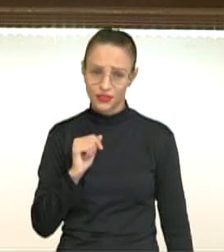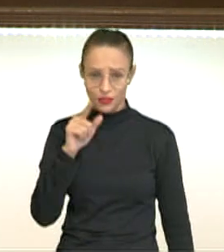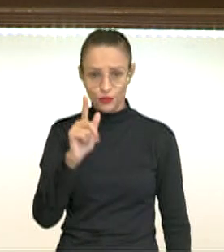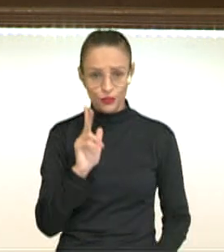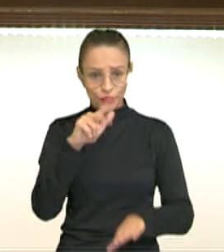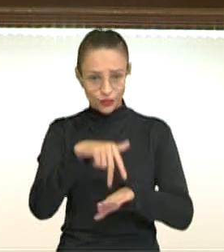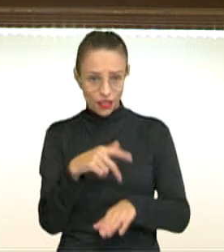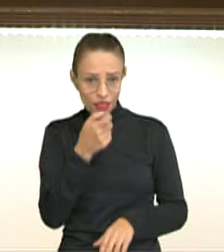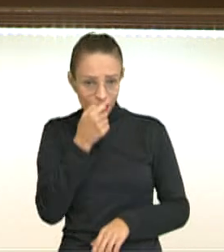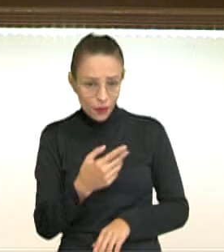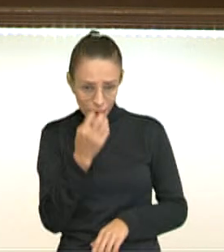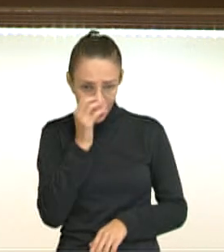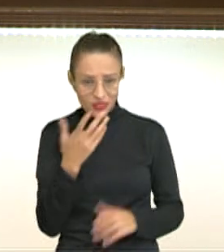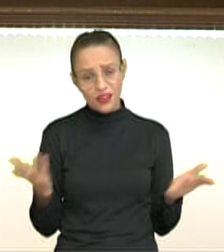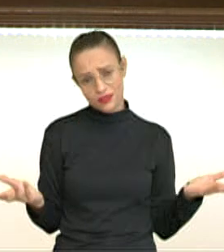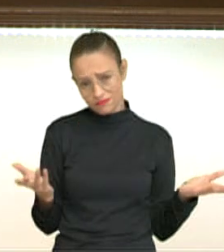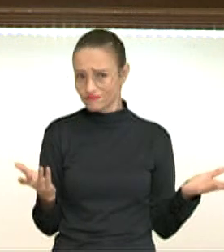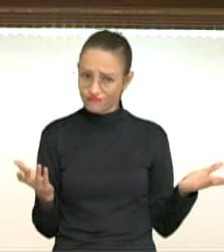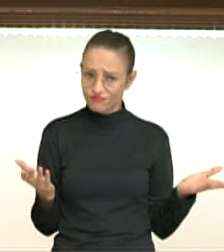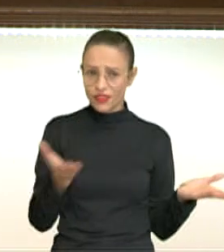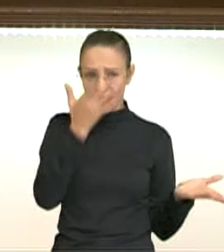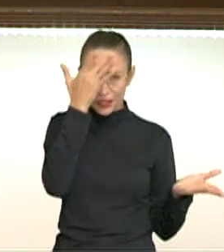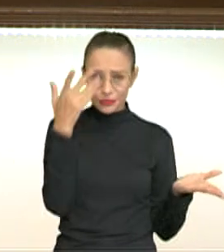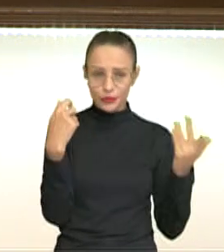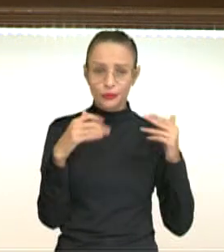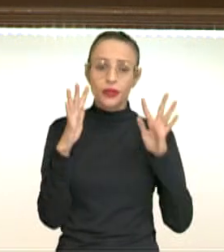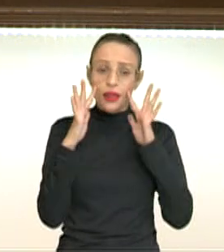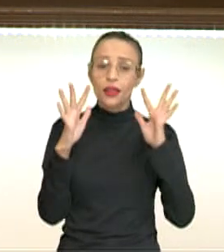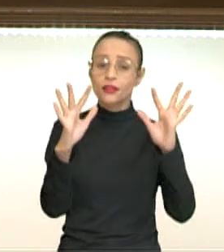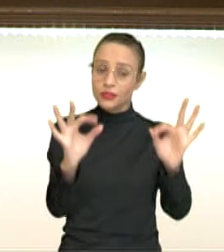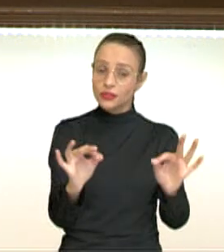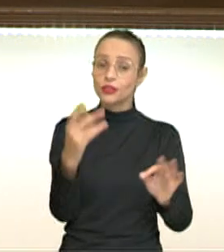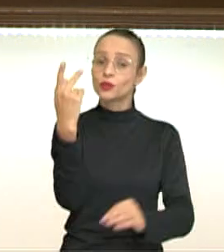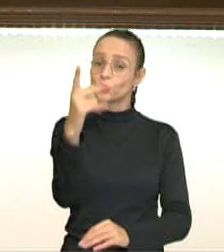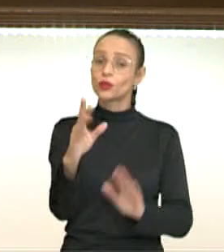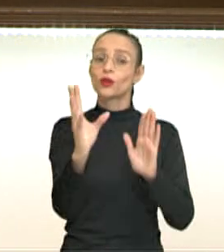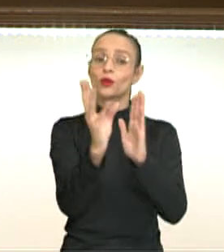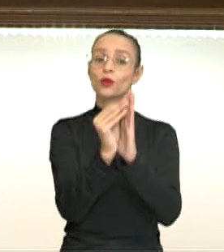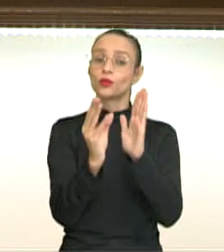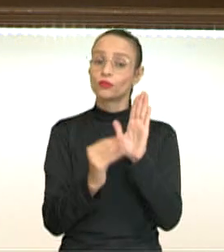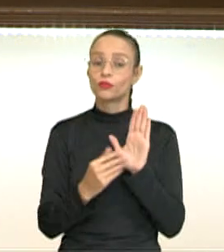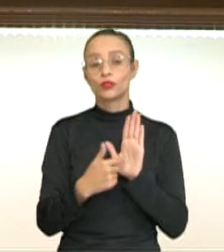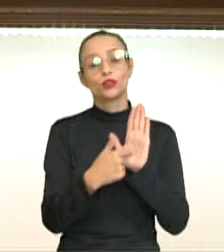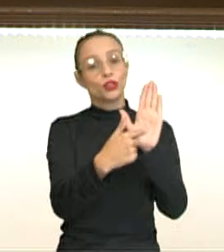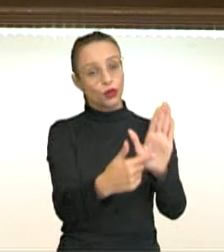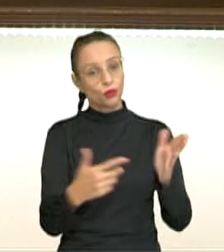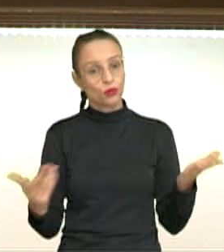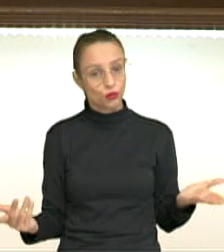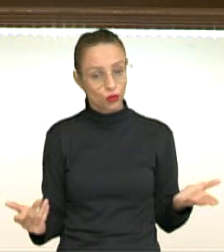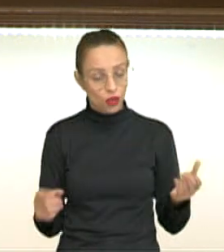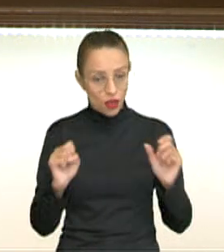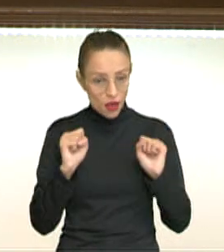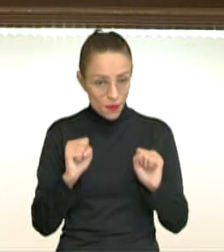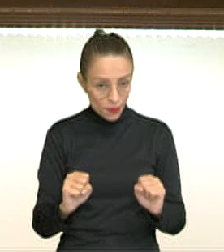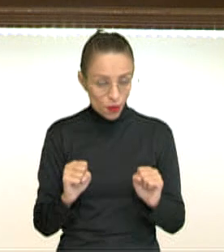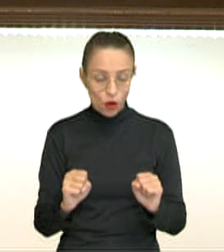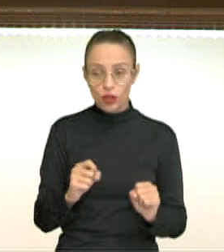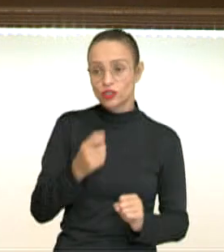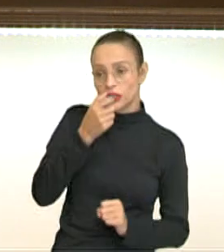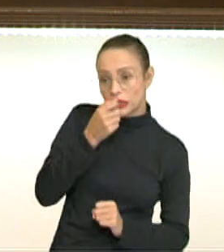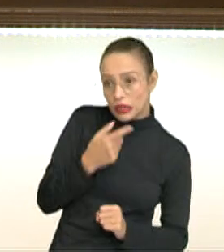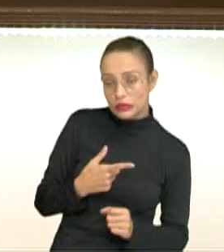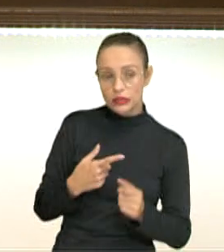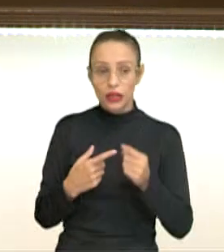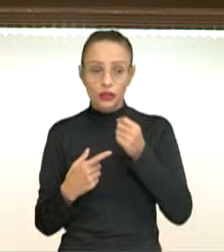lá para fazer graça? Não. As pessoas precisam prestar atenção no teu conteúdo. Pode fazer alguma coisinha engraçada para